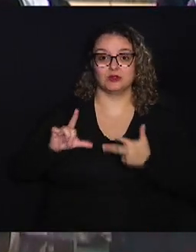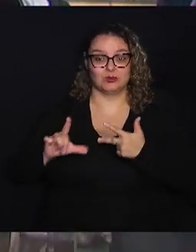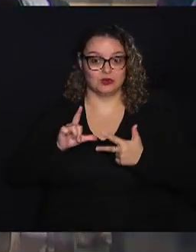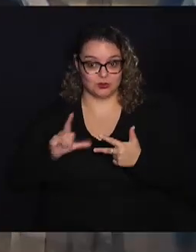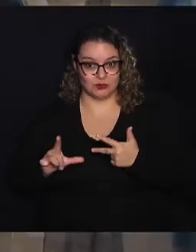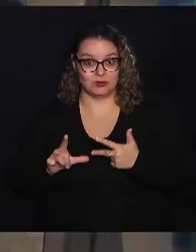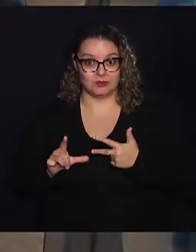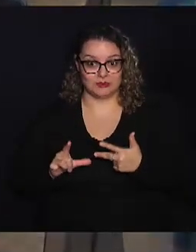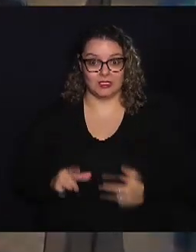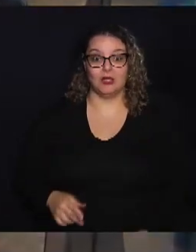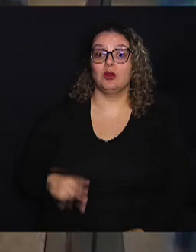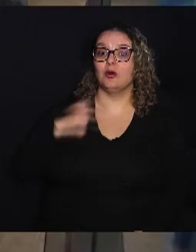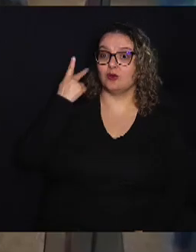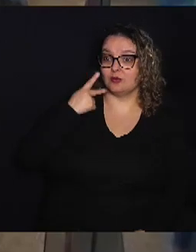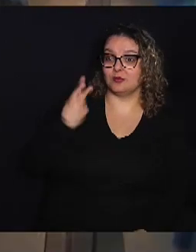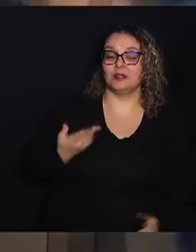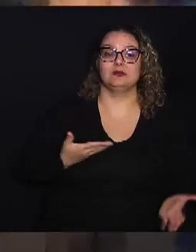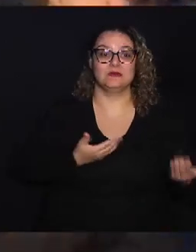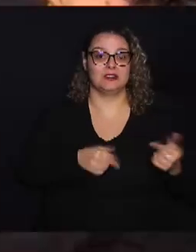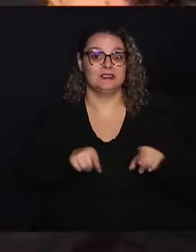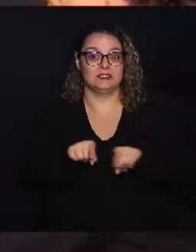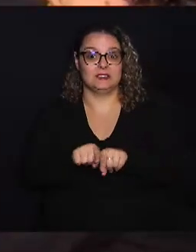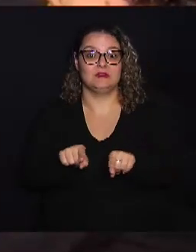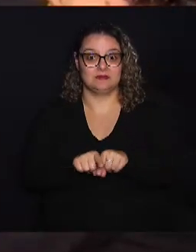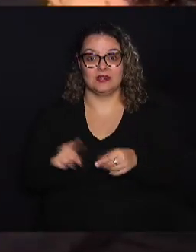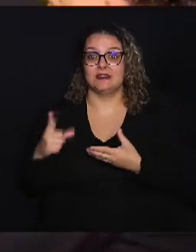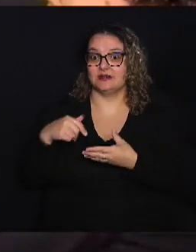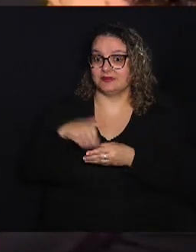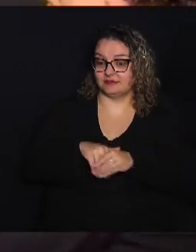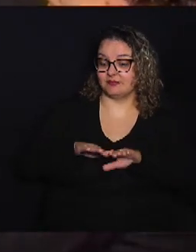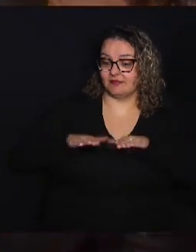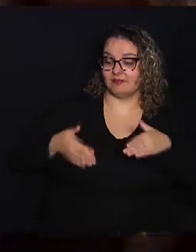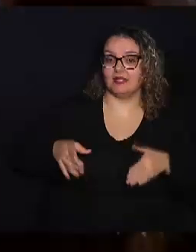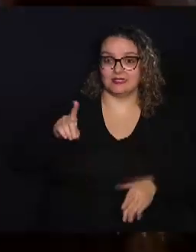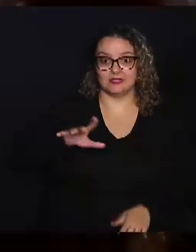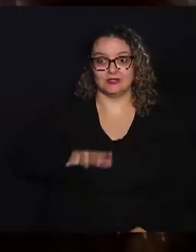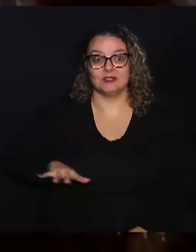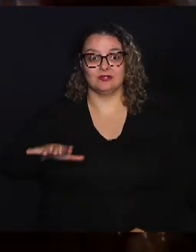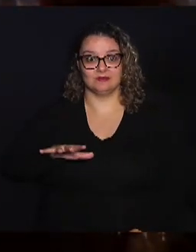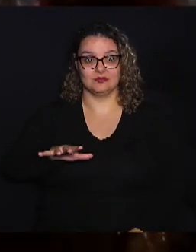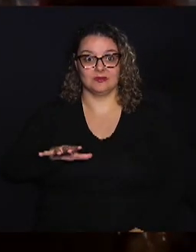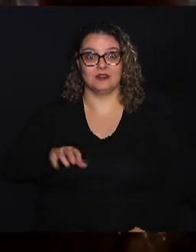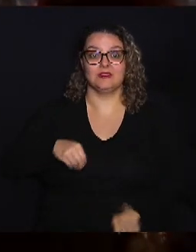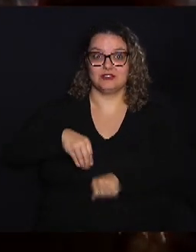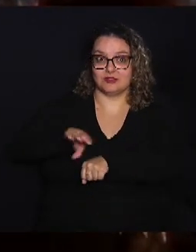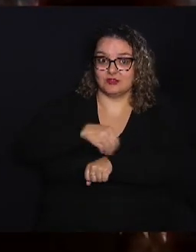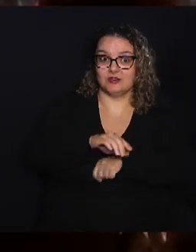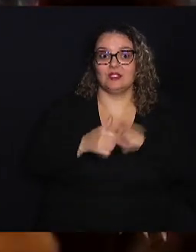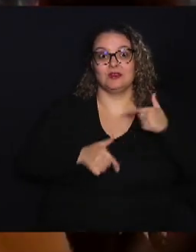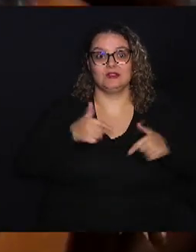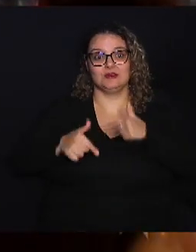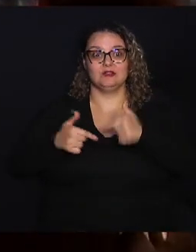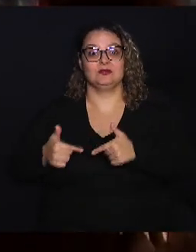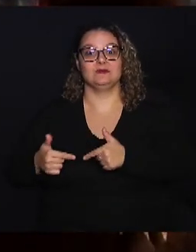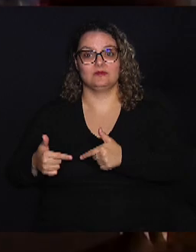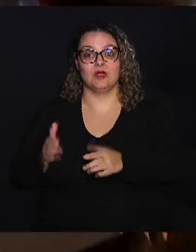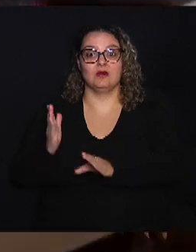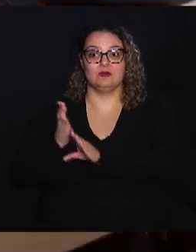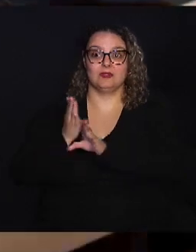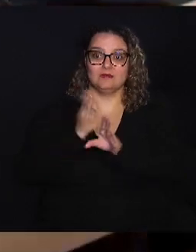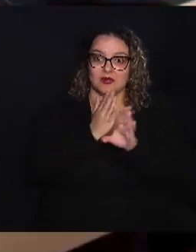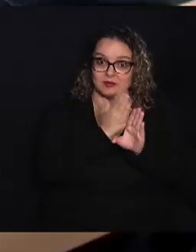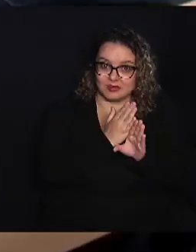Legislativo, o Parlamento Jovem também elege a mesa diretora, que direciona os trabalhos durante os